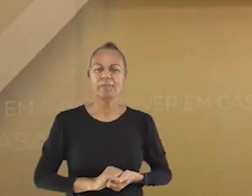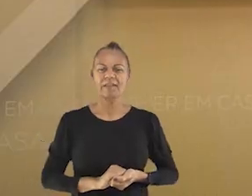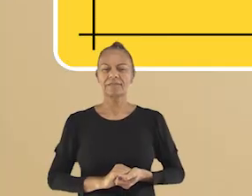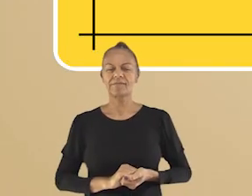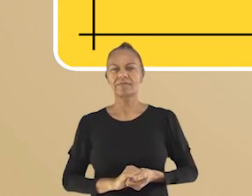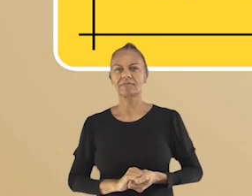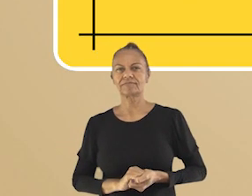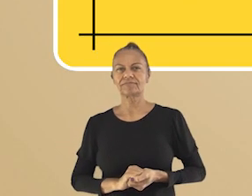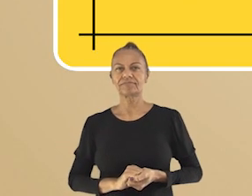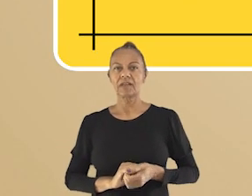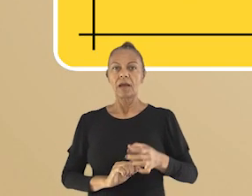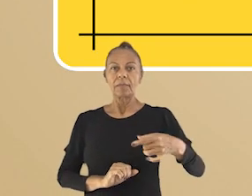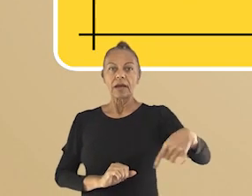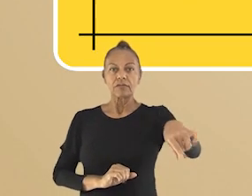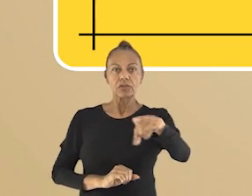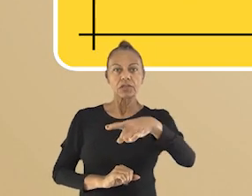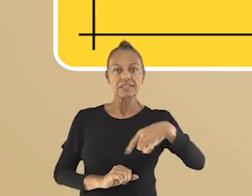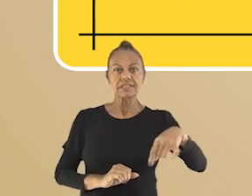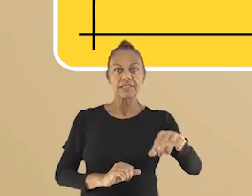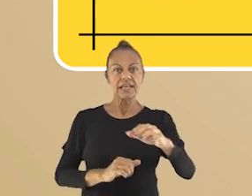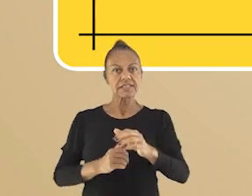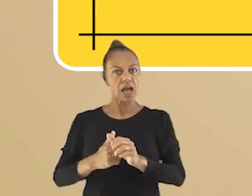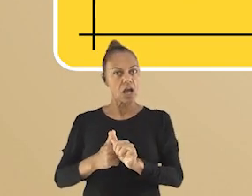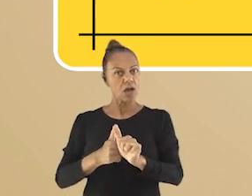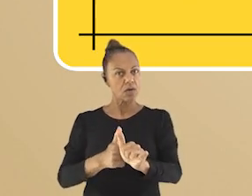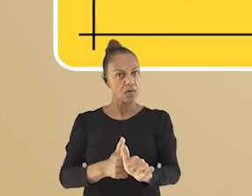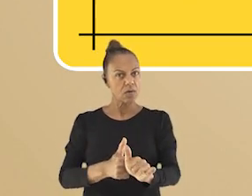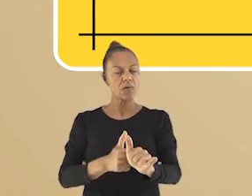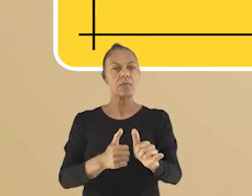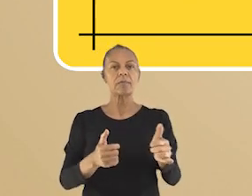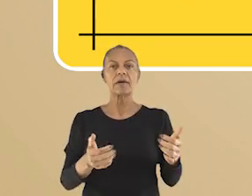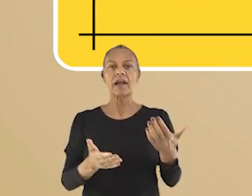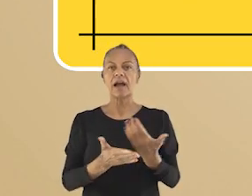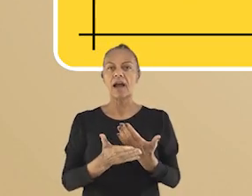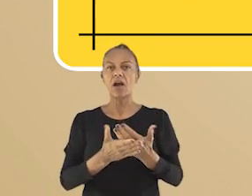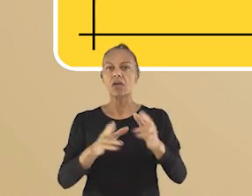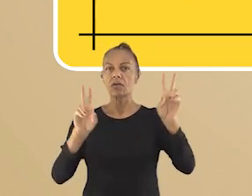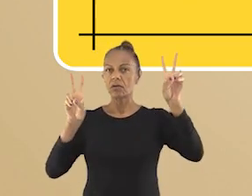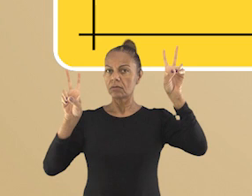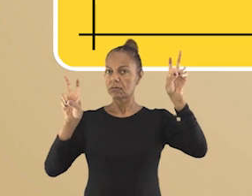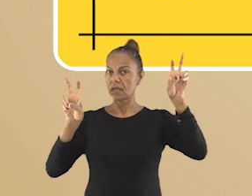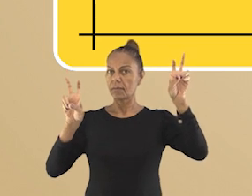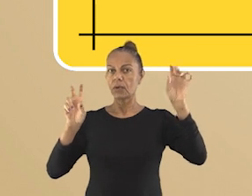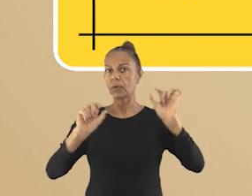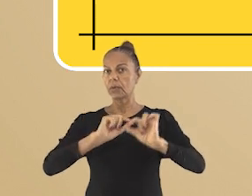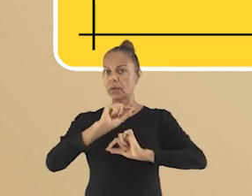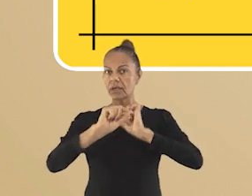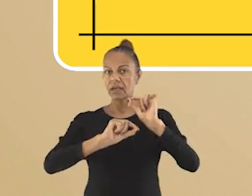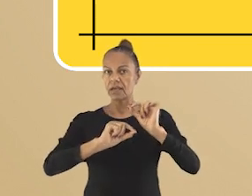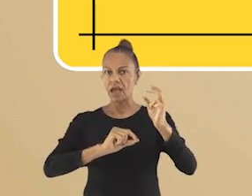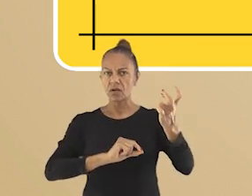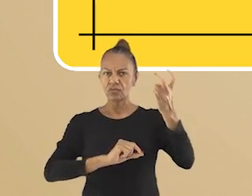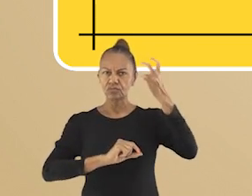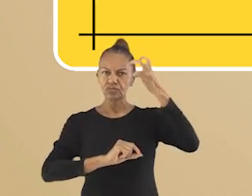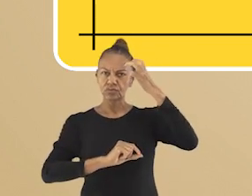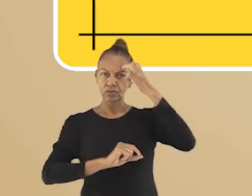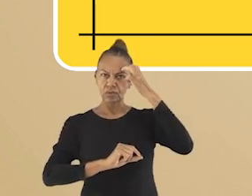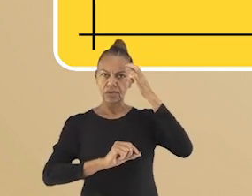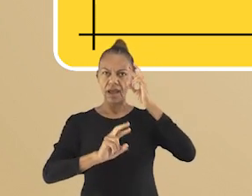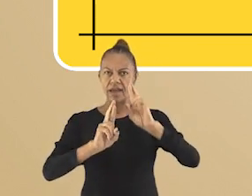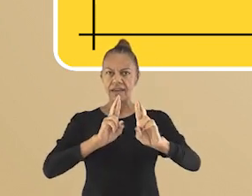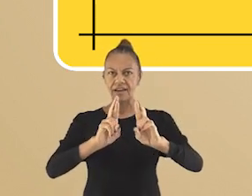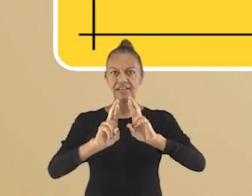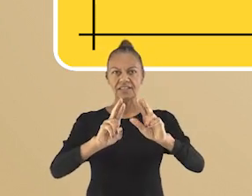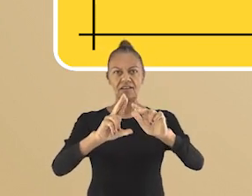tela? Para vocês que acompanham a nossa aula, nosso eixo temático é Cultura e